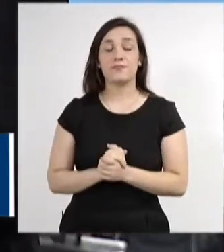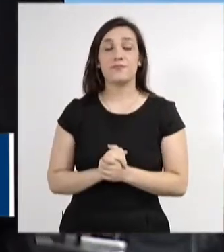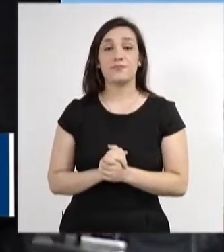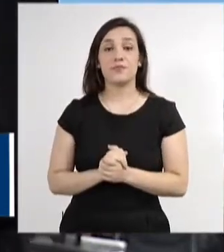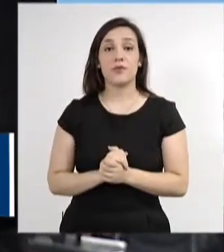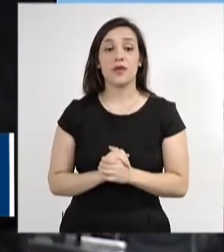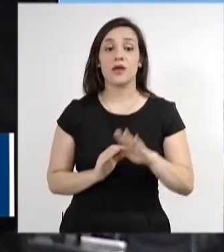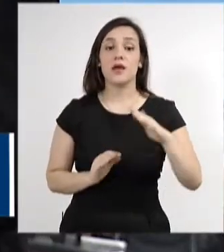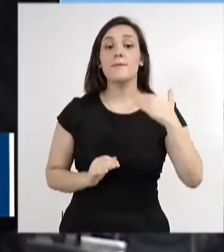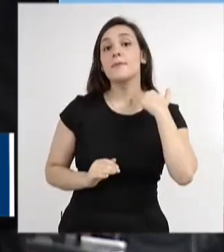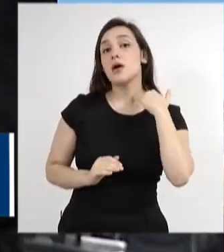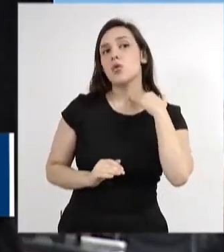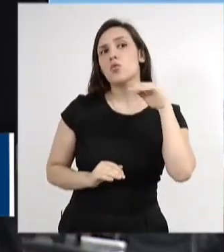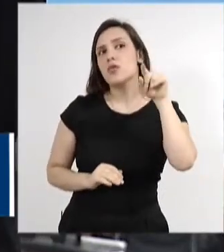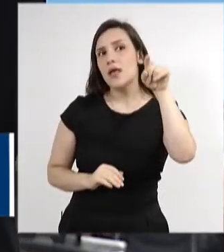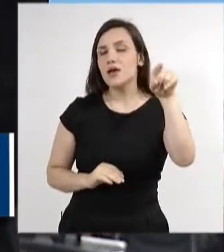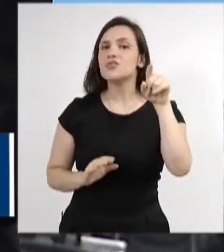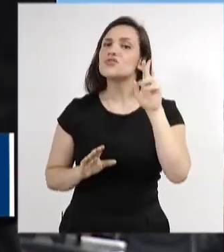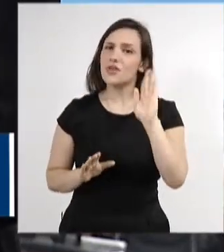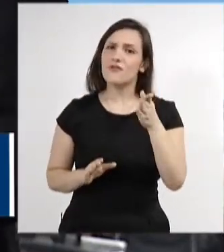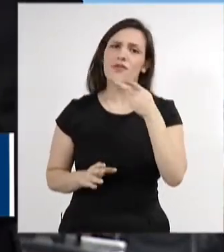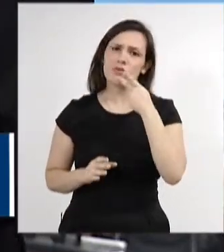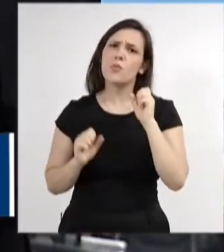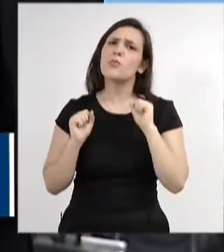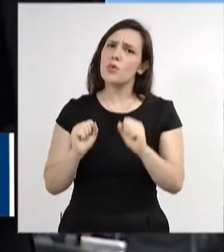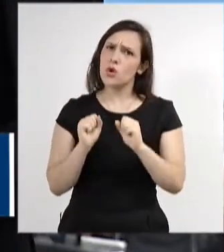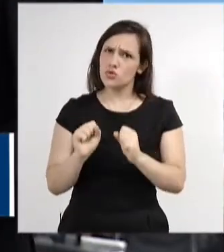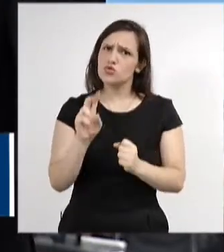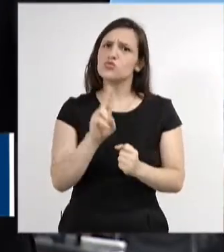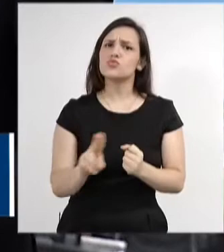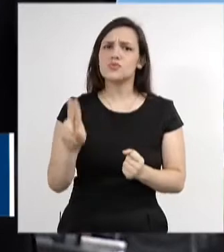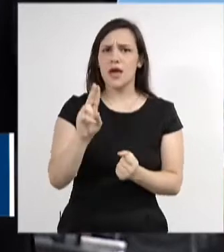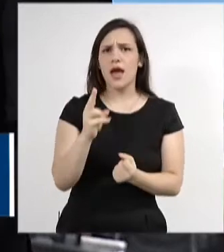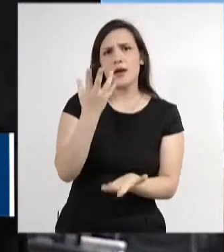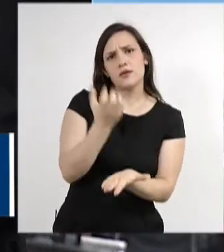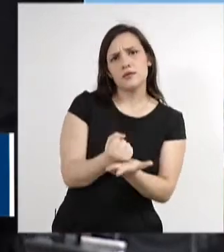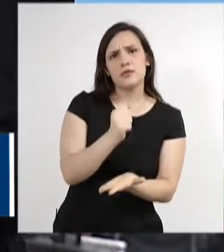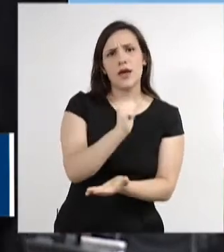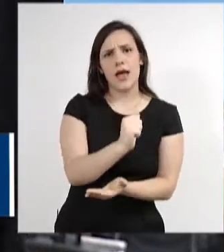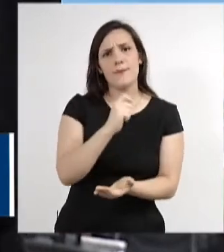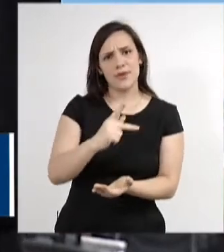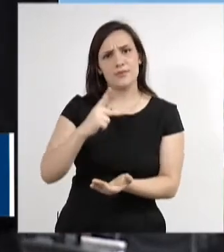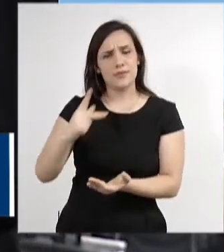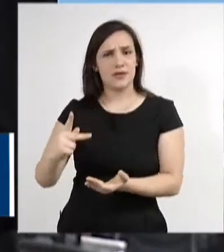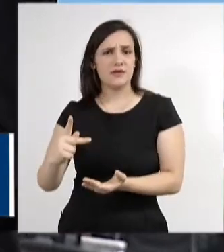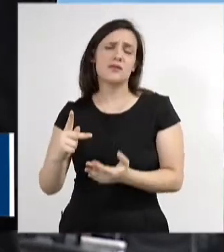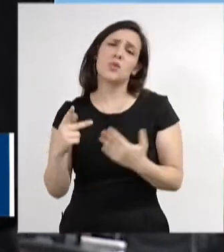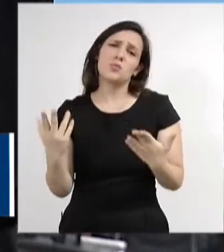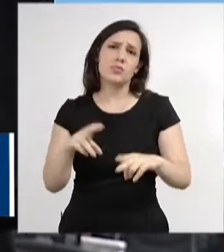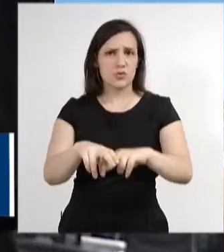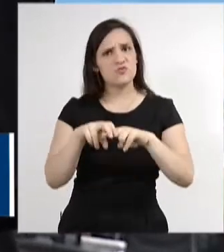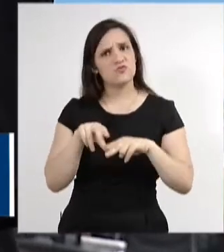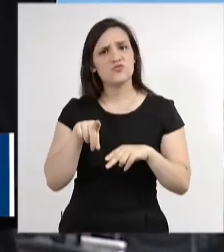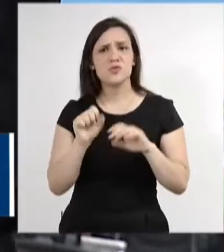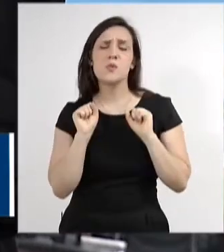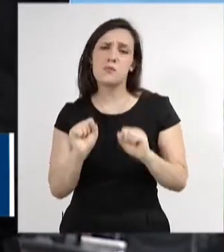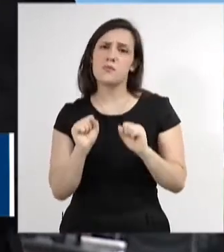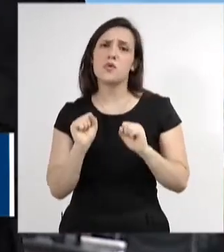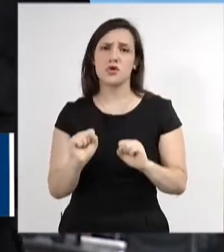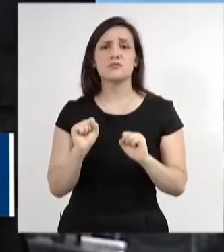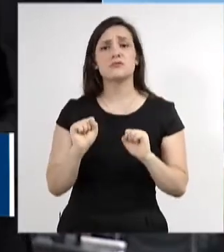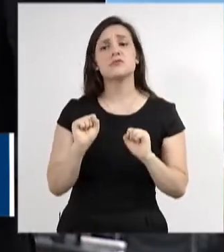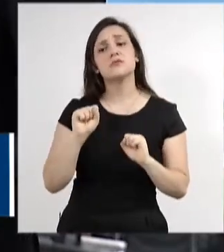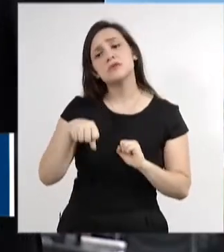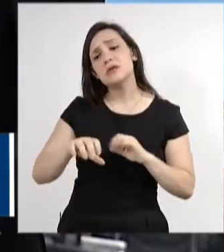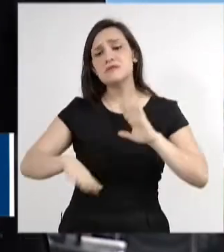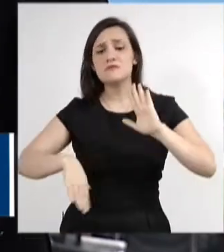as próprias instituições bancárias têm incentivado o uso de aplicativos. Então, de certa forma, os clientes também necessitariam, em algum momento durante o